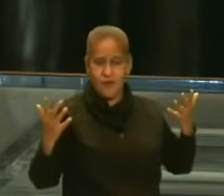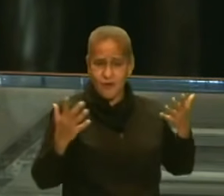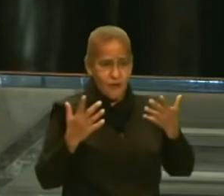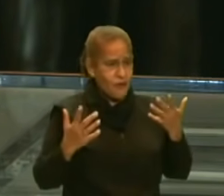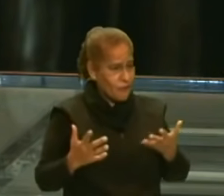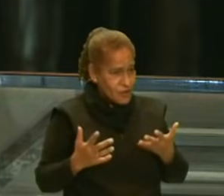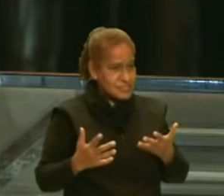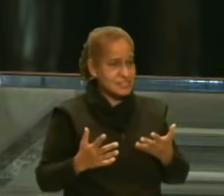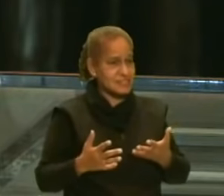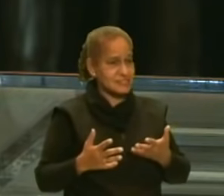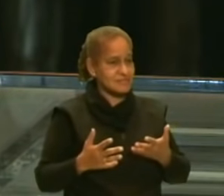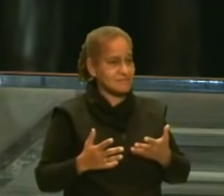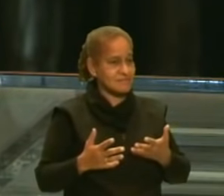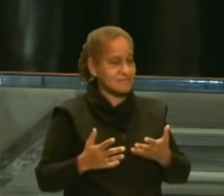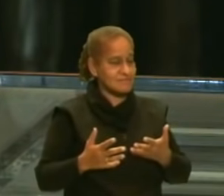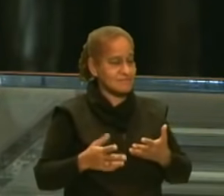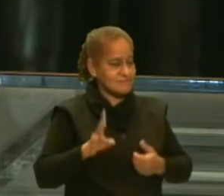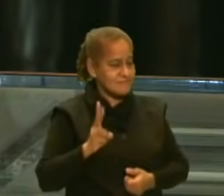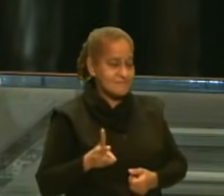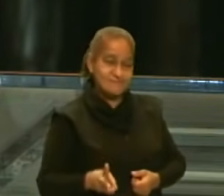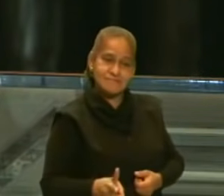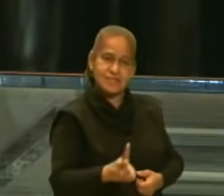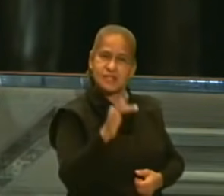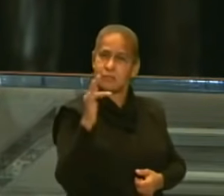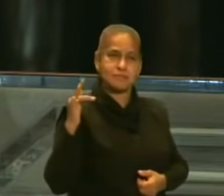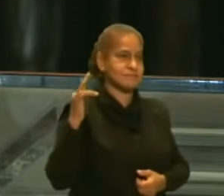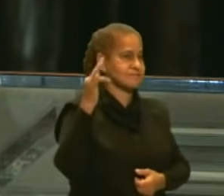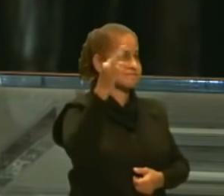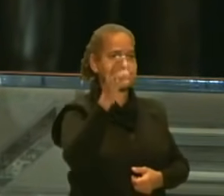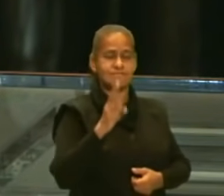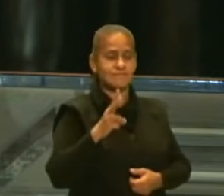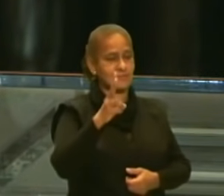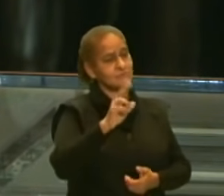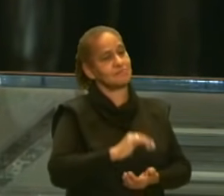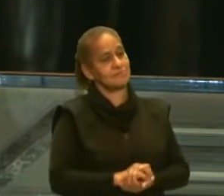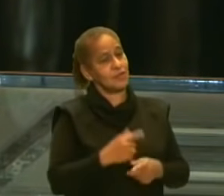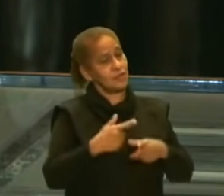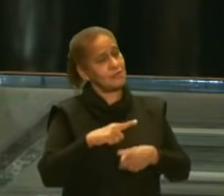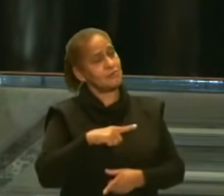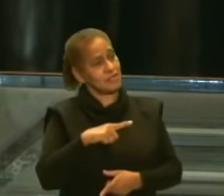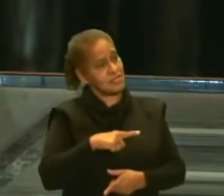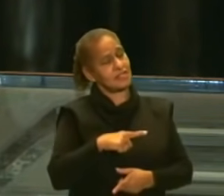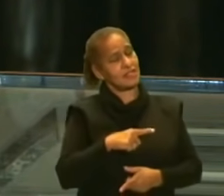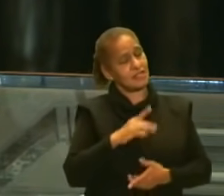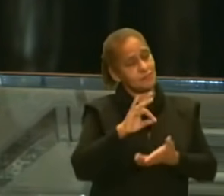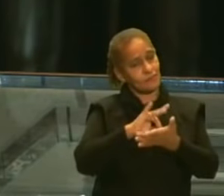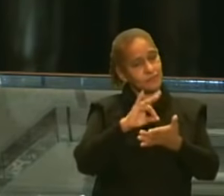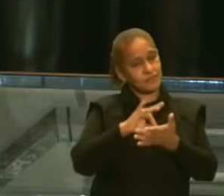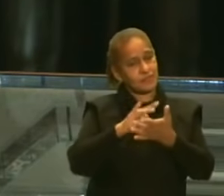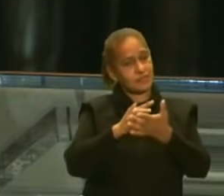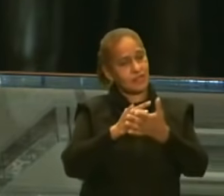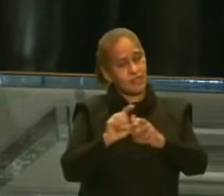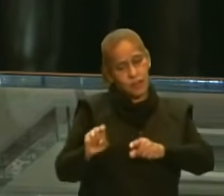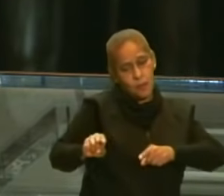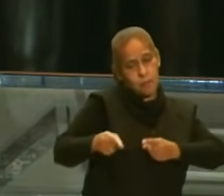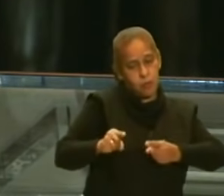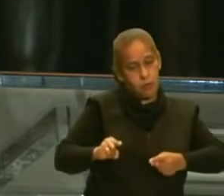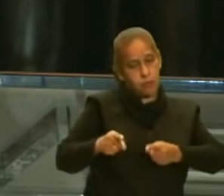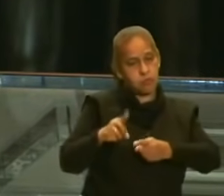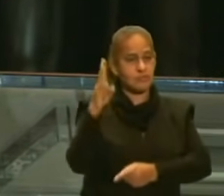e para sempre. Há uma grande tentação que percorreu a história